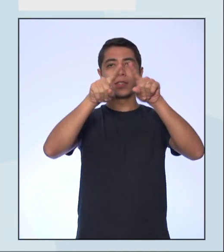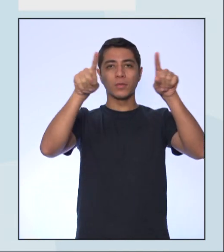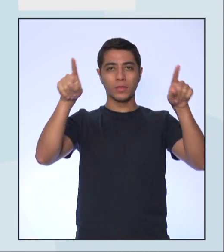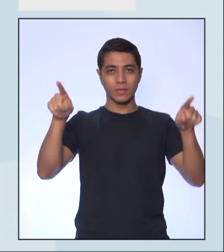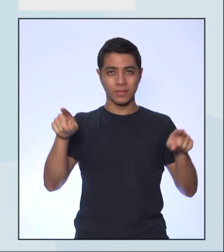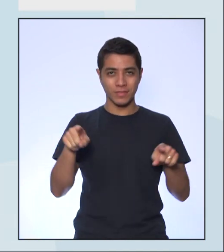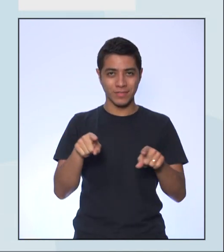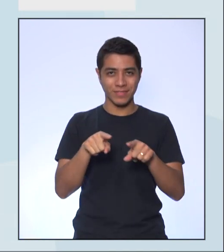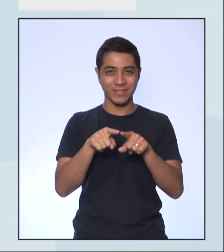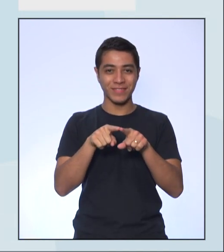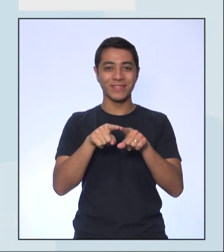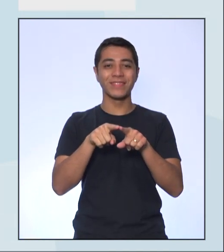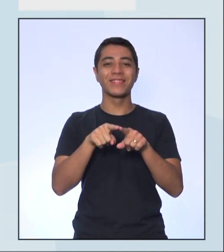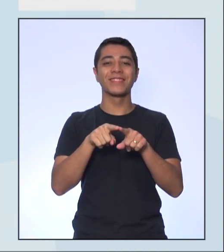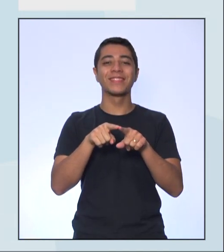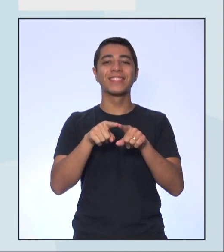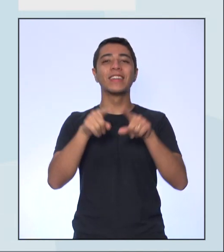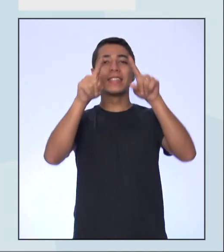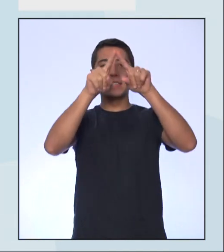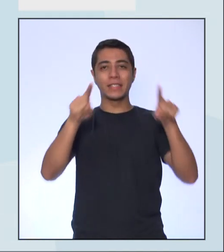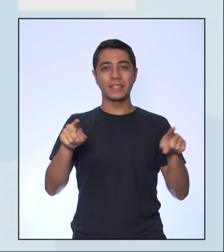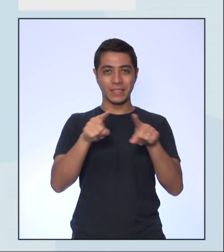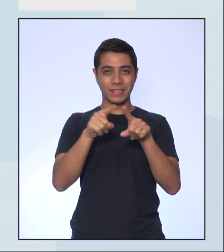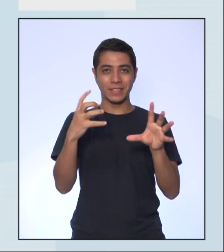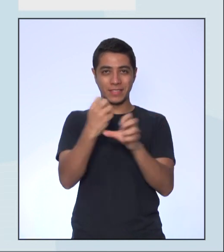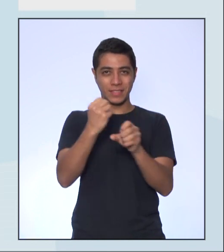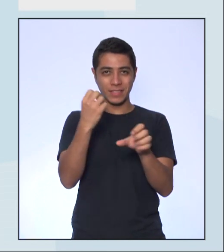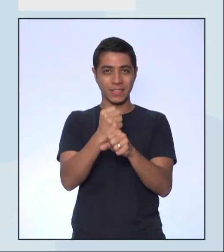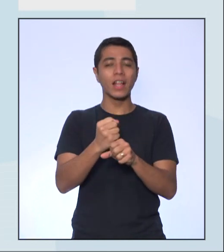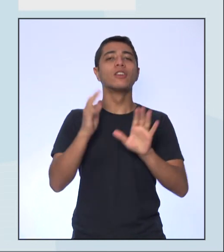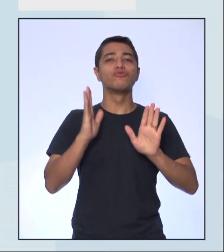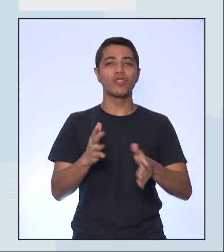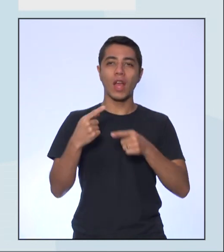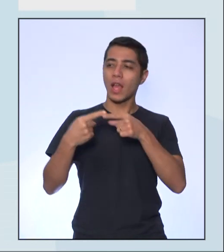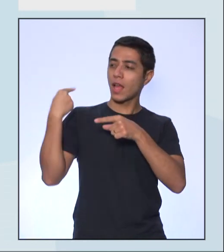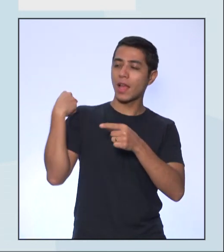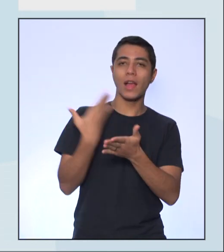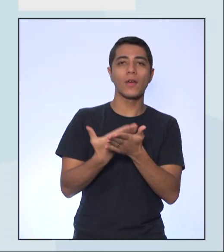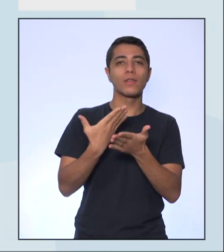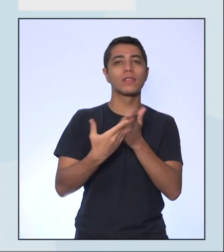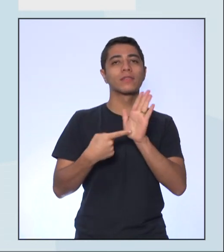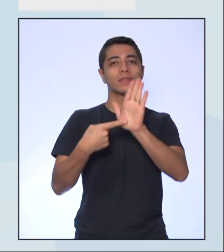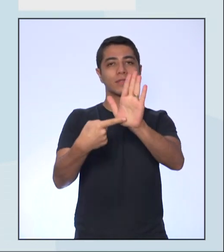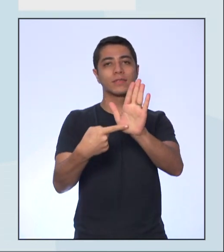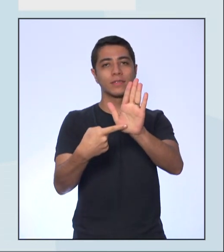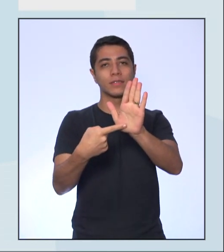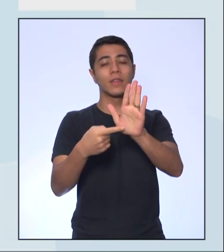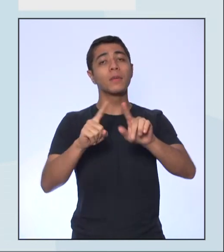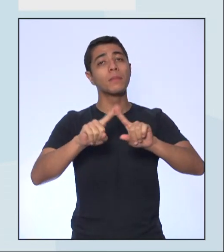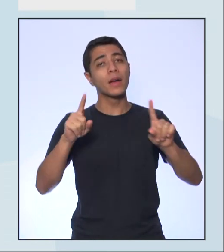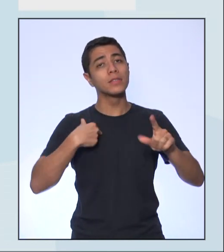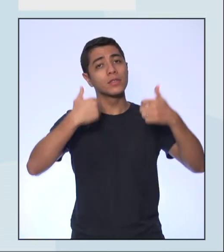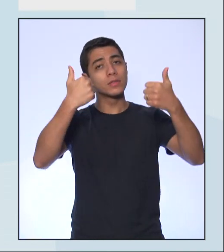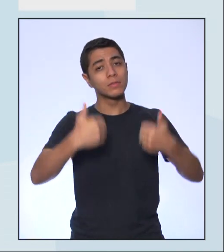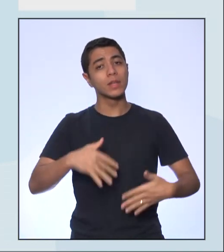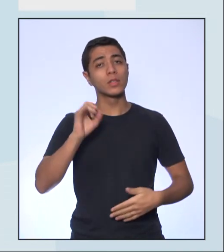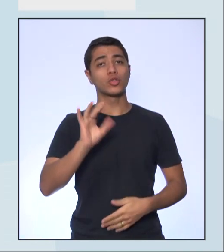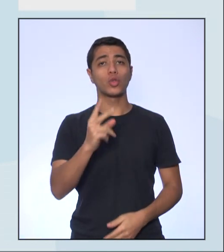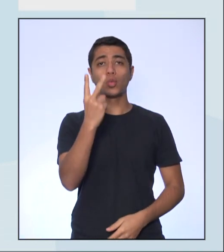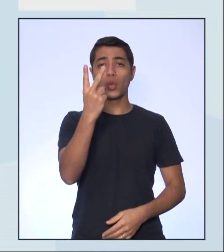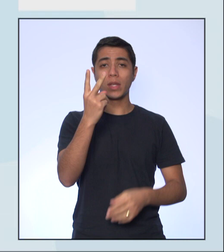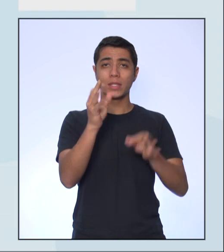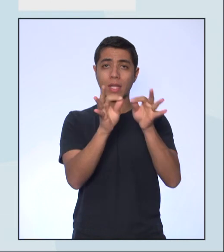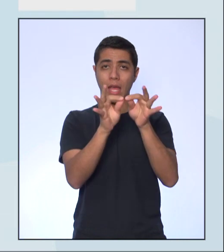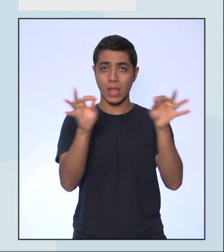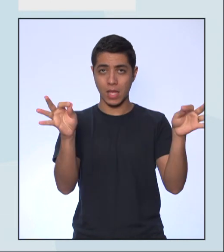olhada esse círculo trigonométrico nós vimos na aula passada só que eu falei para vocês apenas de duas e no caso